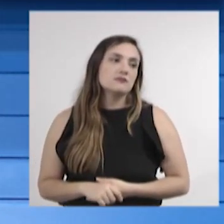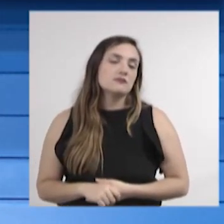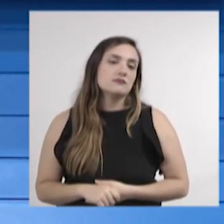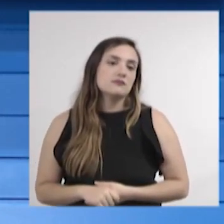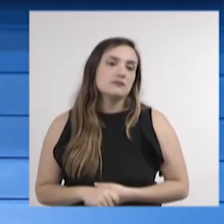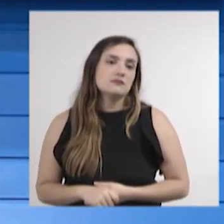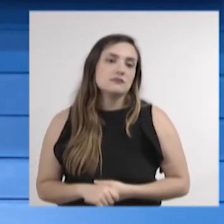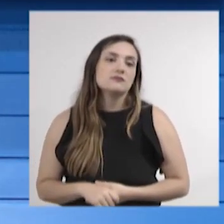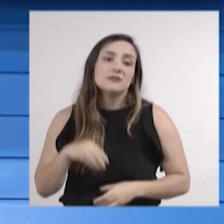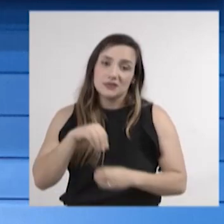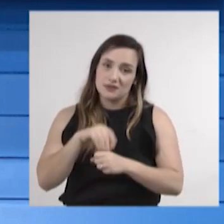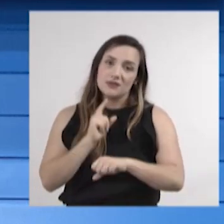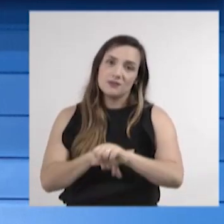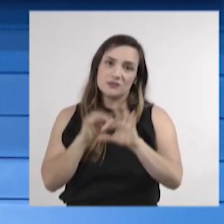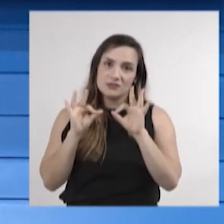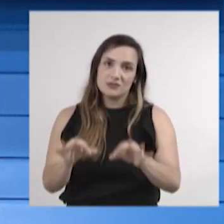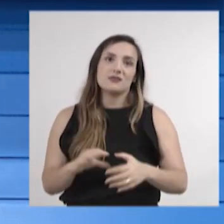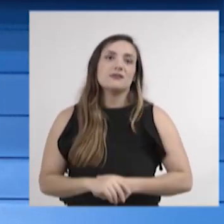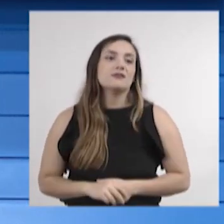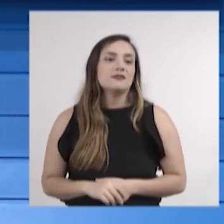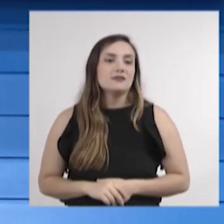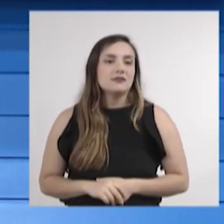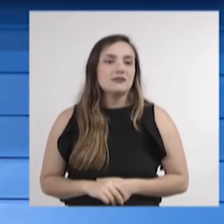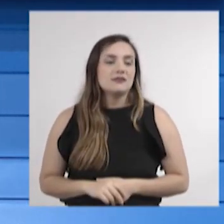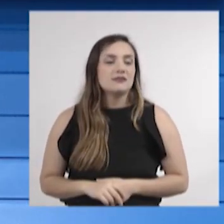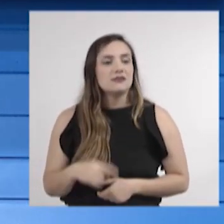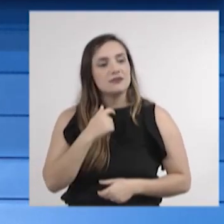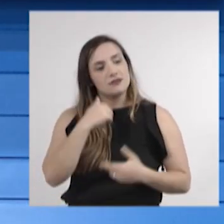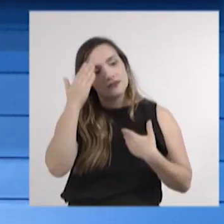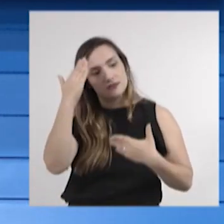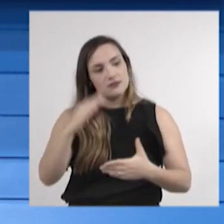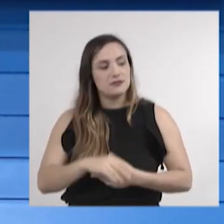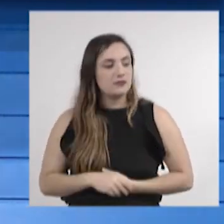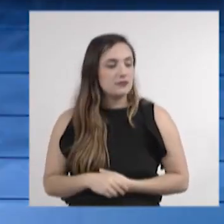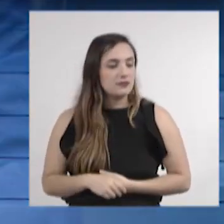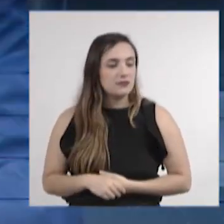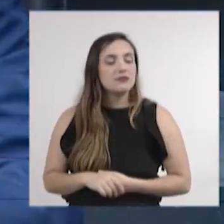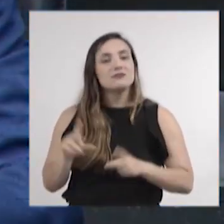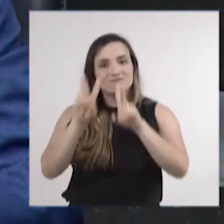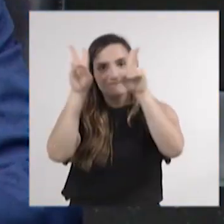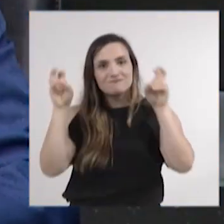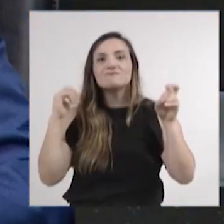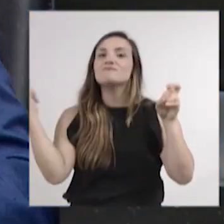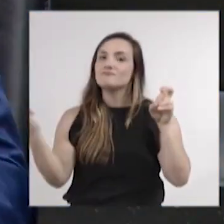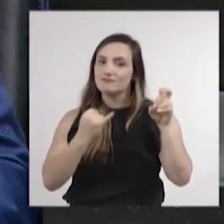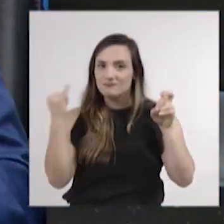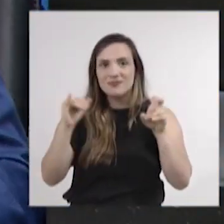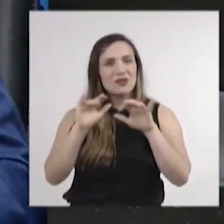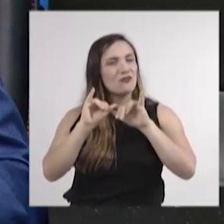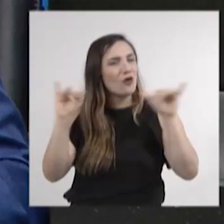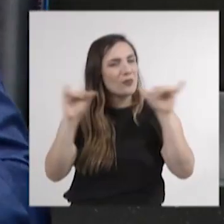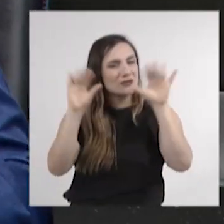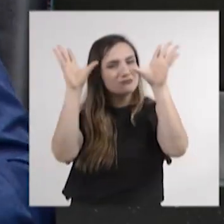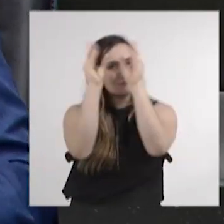Foi dentro do tempo, sim, Anderson. Foi super dentro, tá? A gente agradece. É um tema tão importante, com